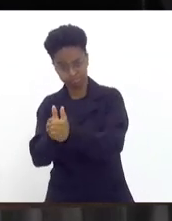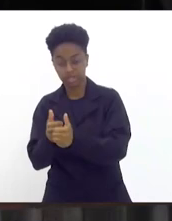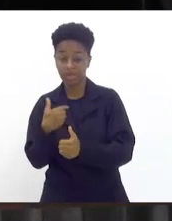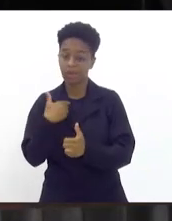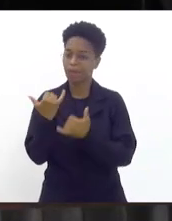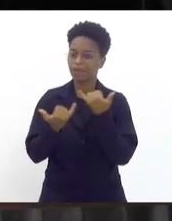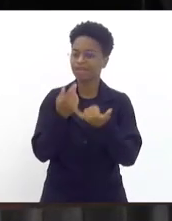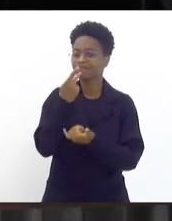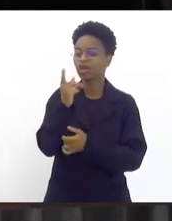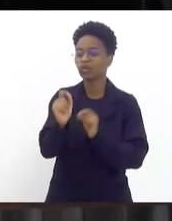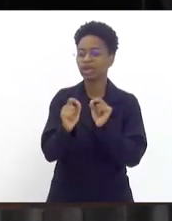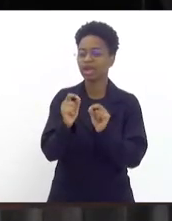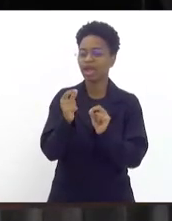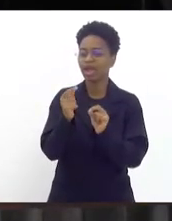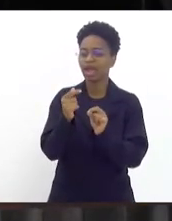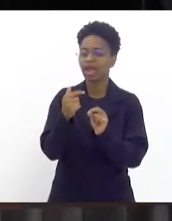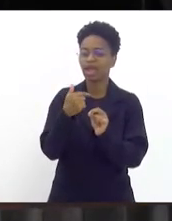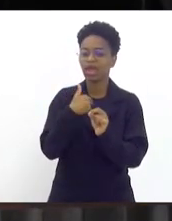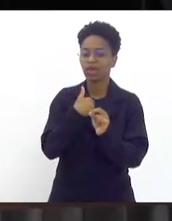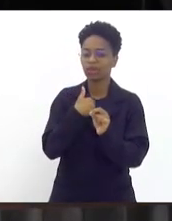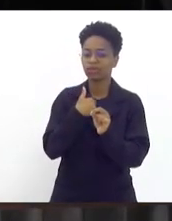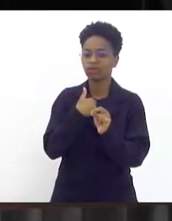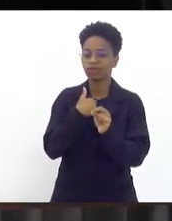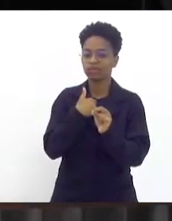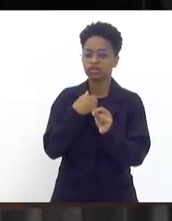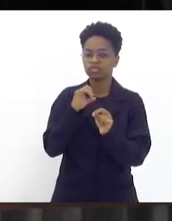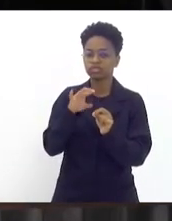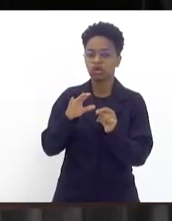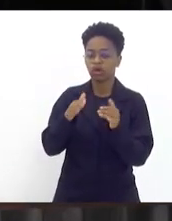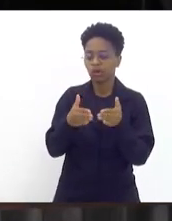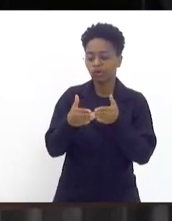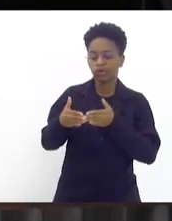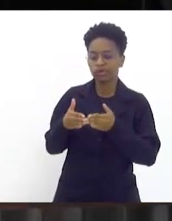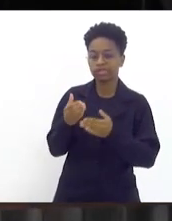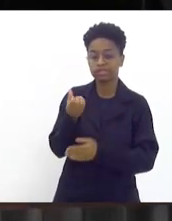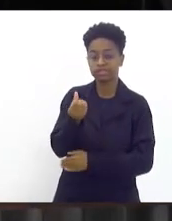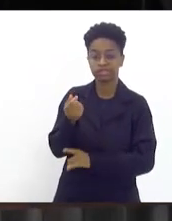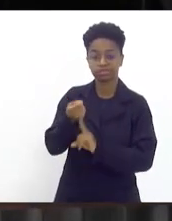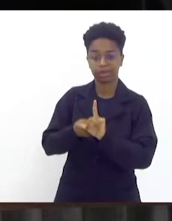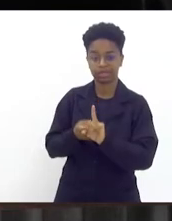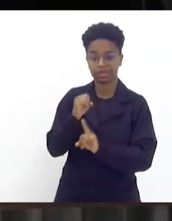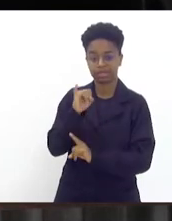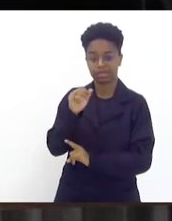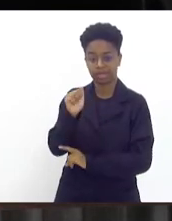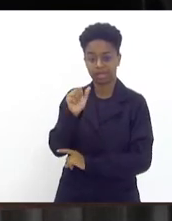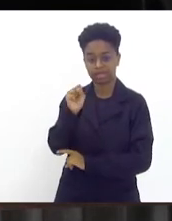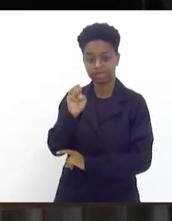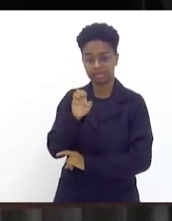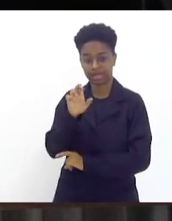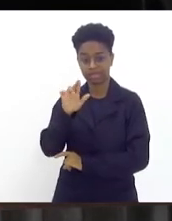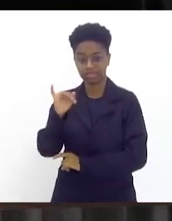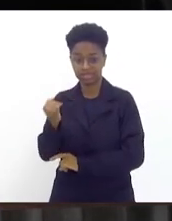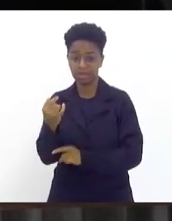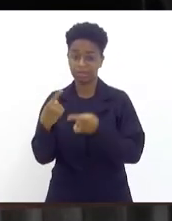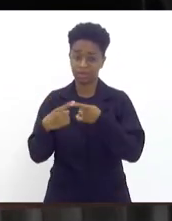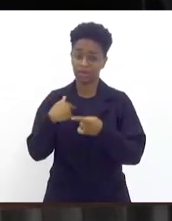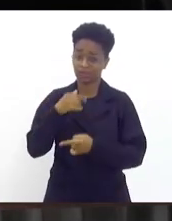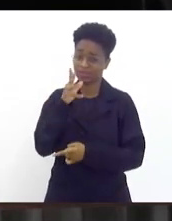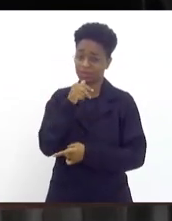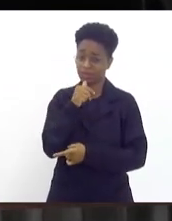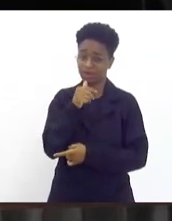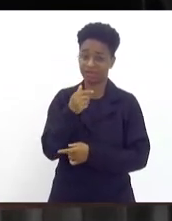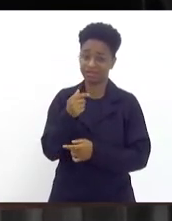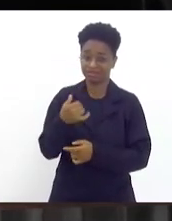que eu fiquei descoberto do exército por seis meses seis meses que eu estive que demorei para entrar nos 18 anos